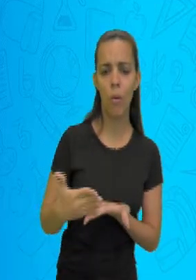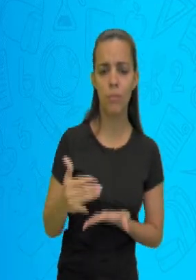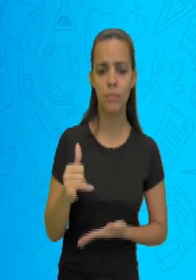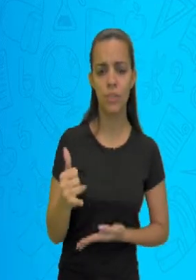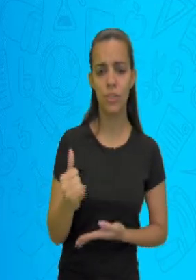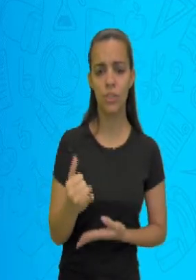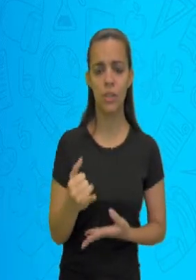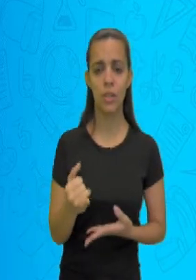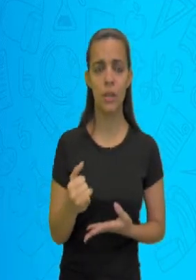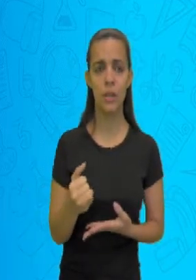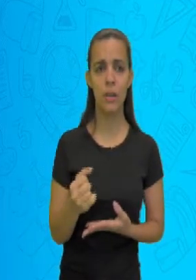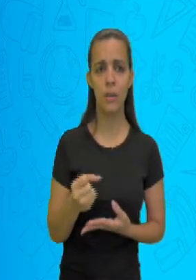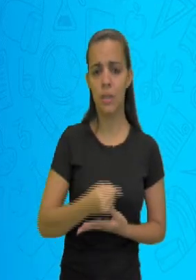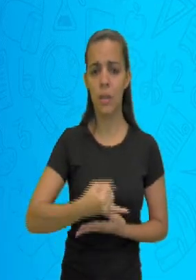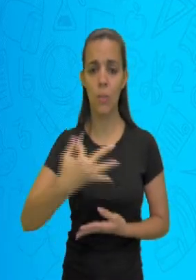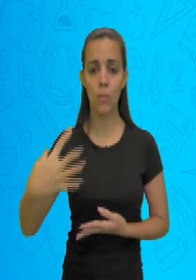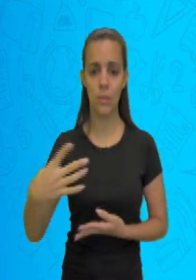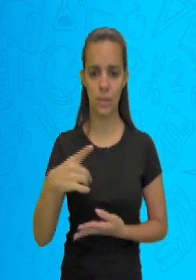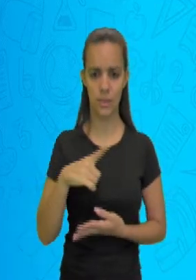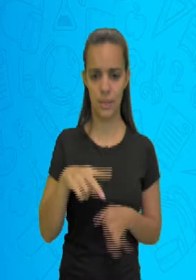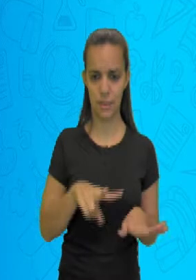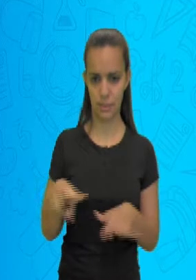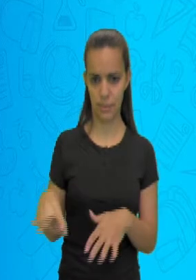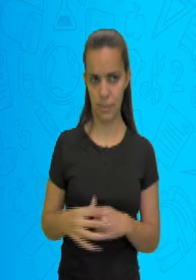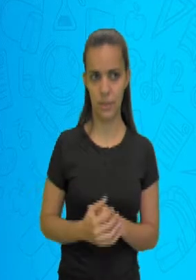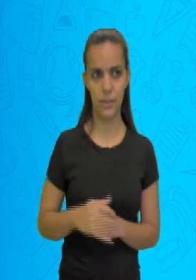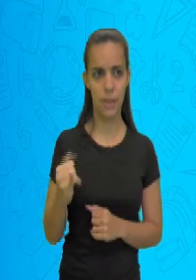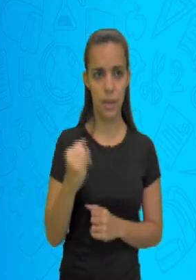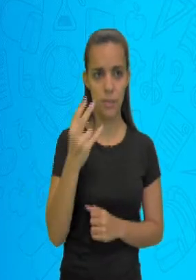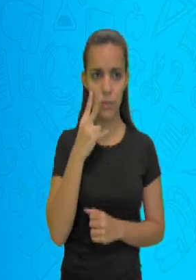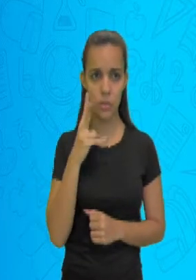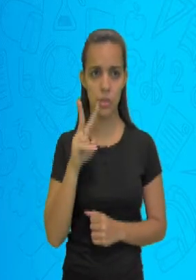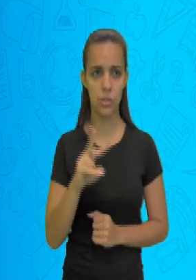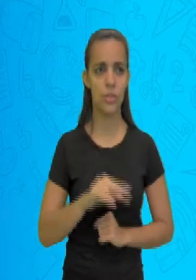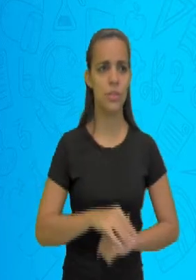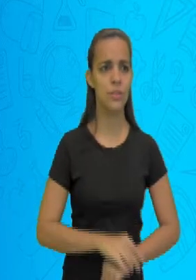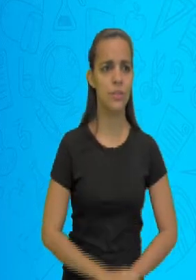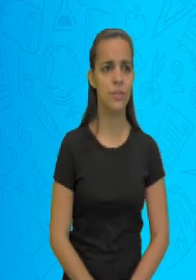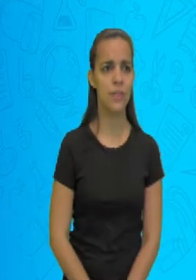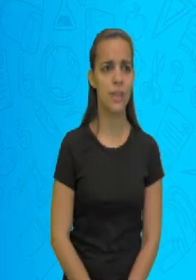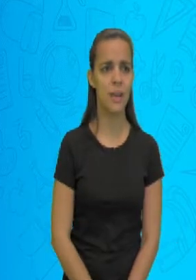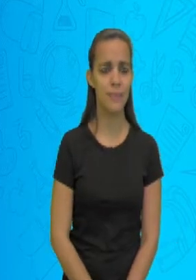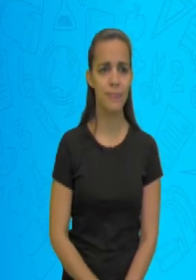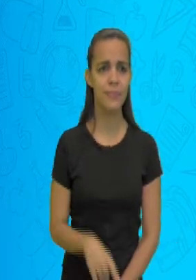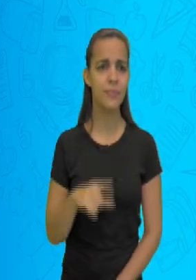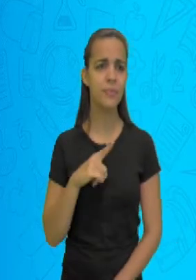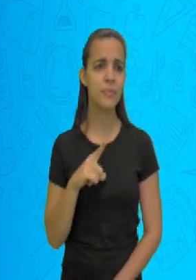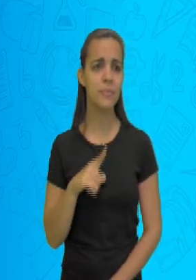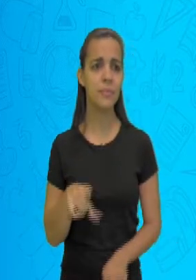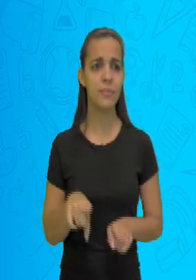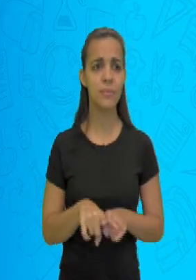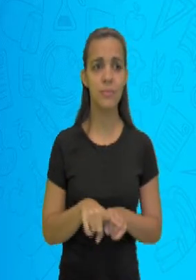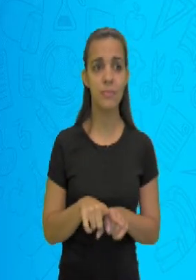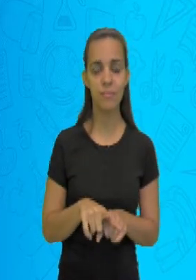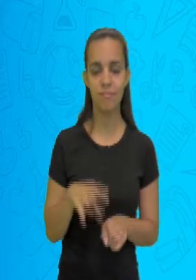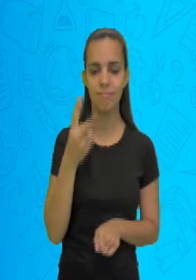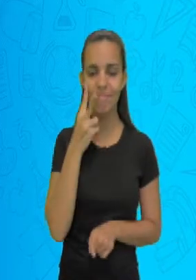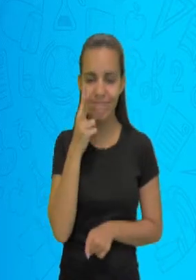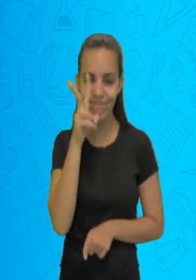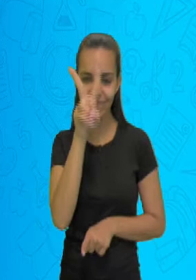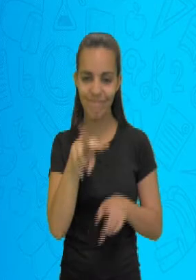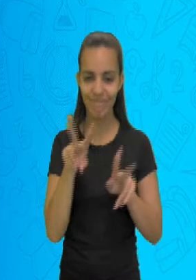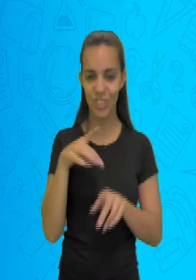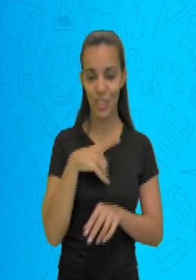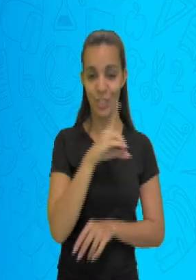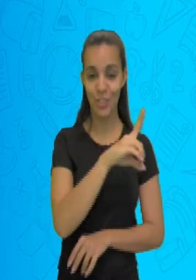funcionar? As semanas servem muito para a gente se organizar. E além disso, a gente se organiza por dias.